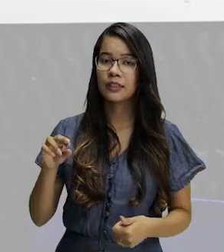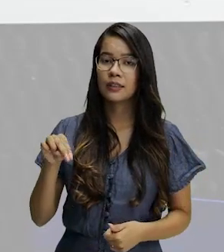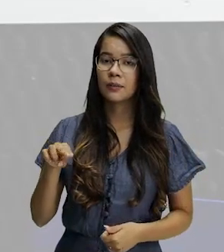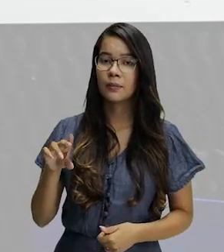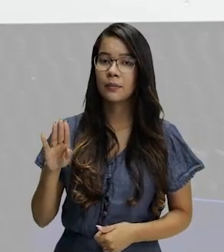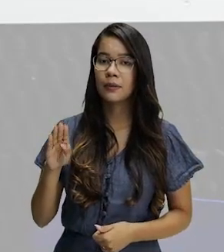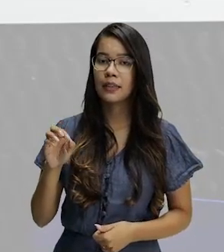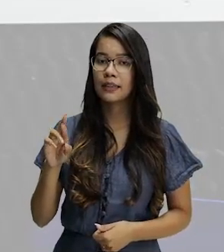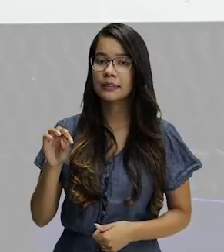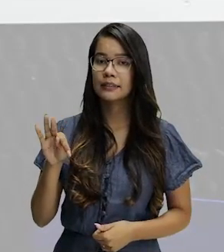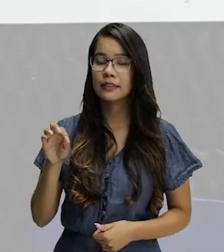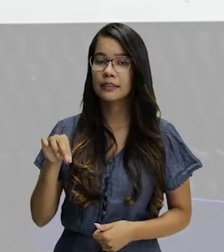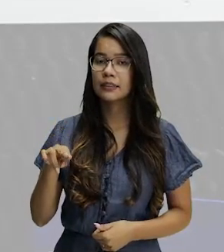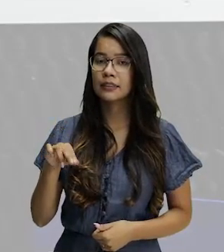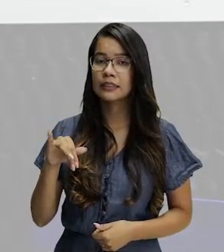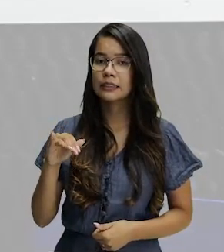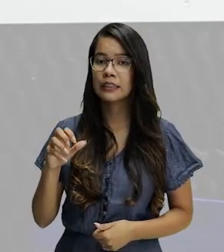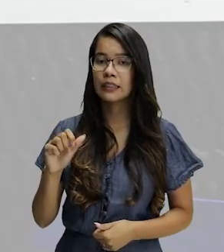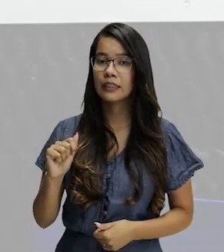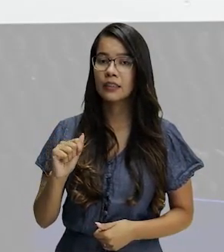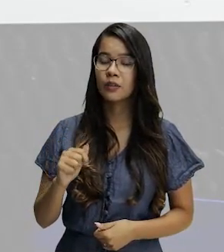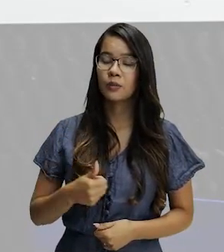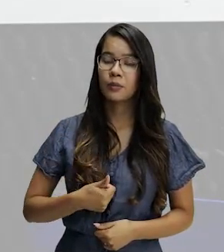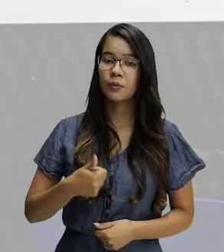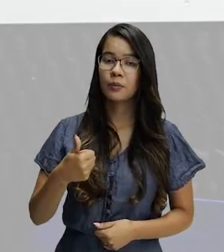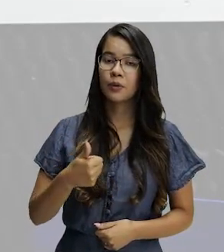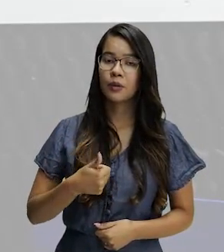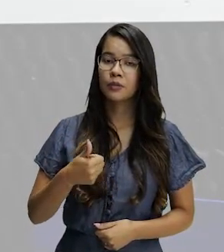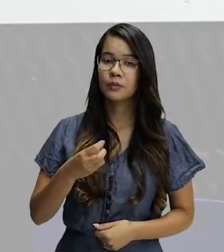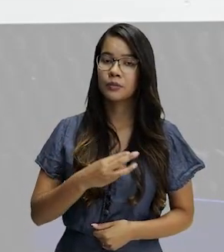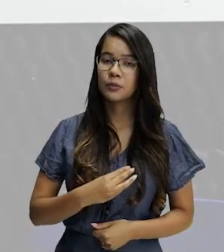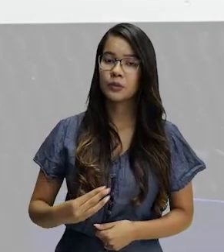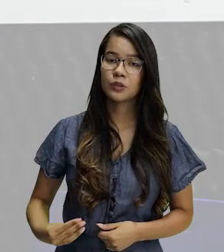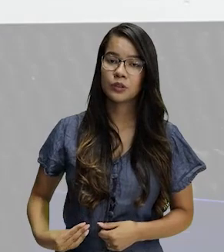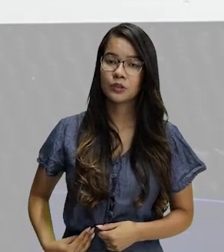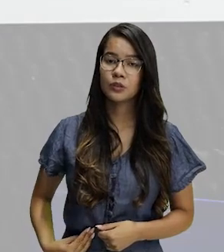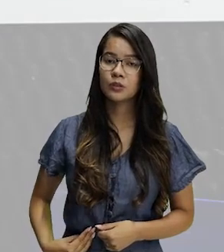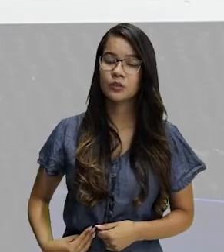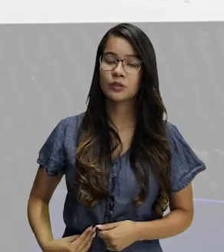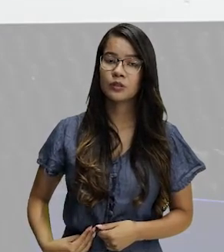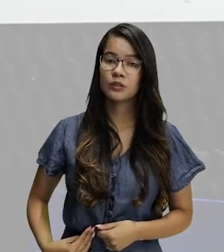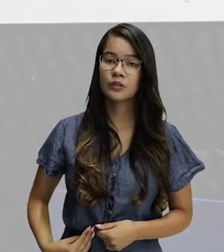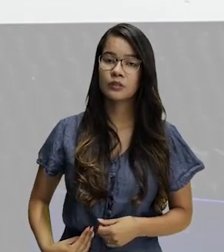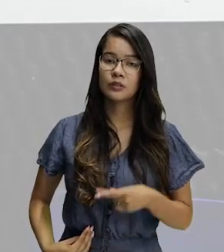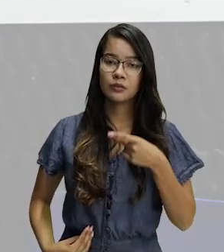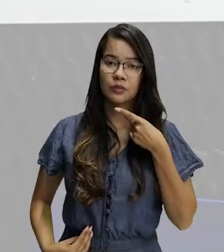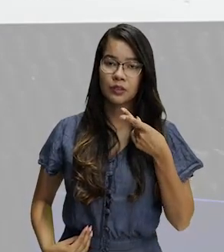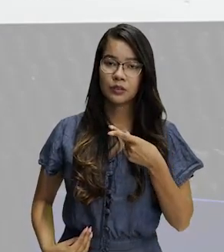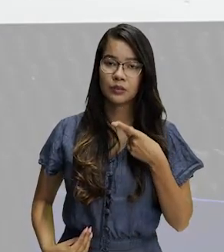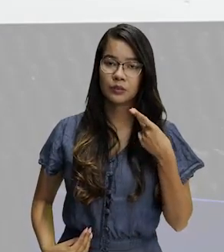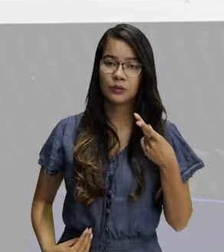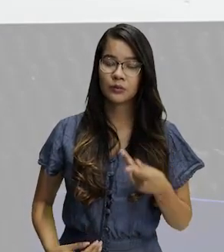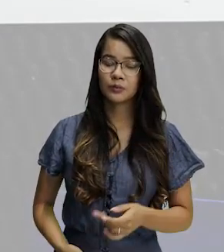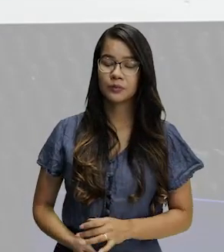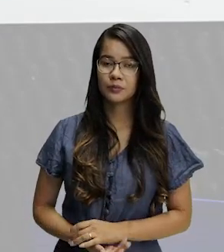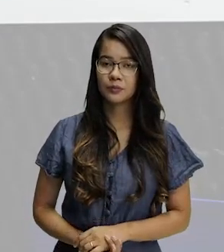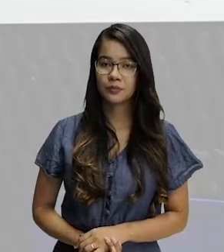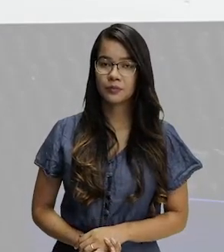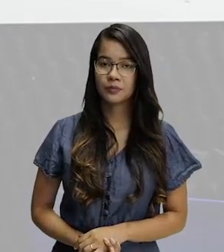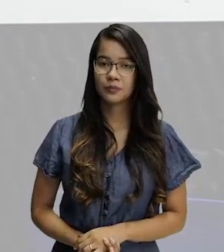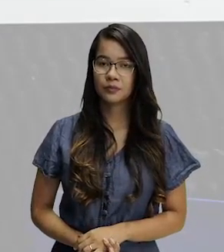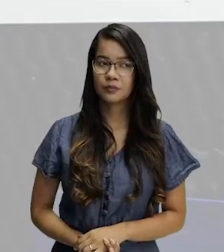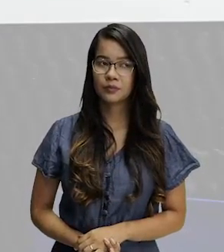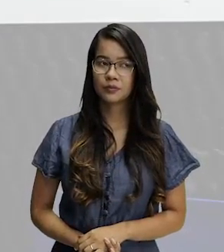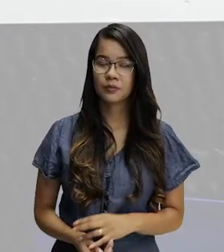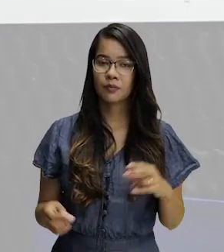Mundial. O primeiro-ministro inglês, nas vésperas da Segunda Guerra Mundial, ele teria dito a seguinte frase,